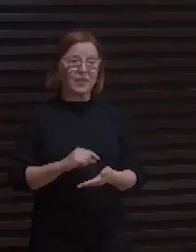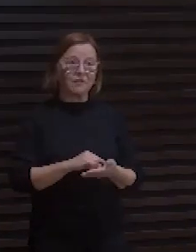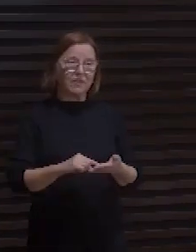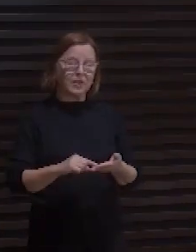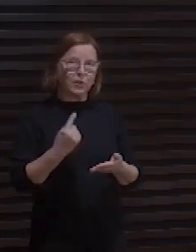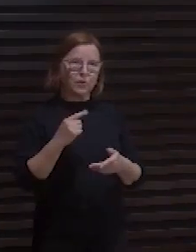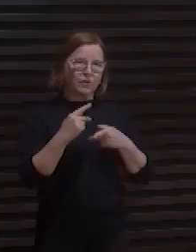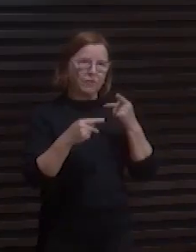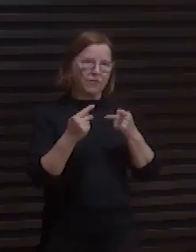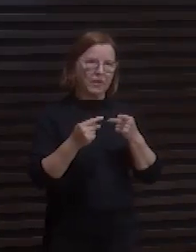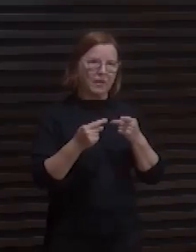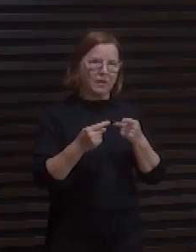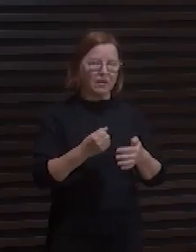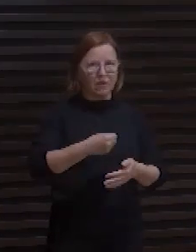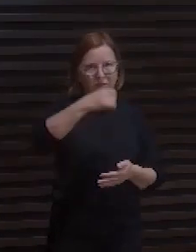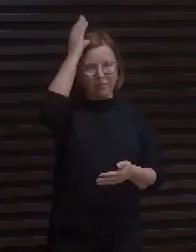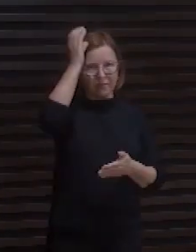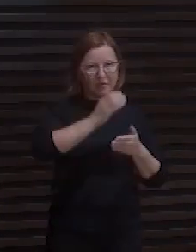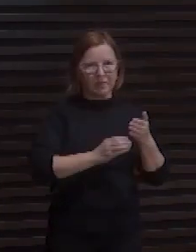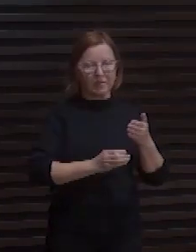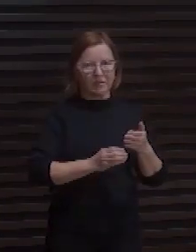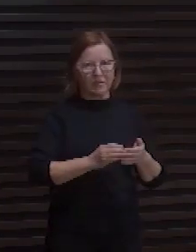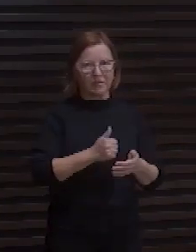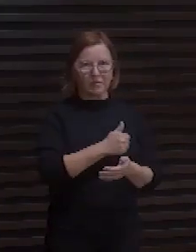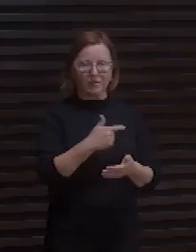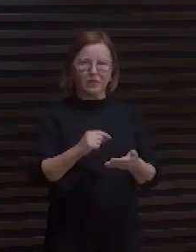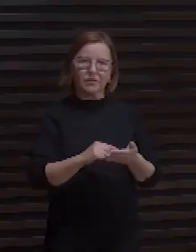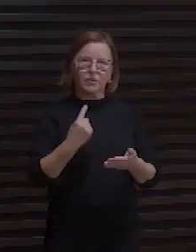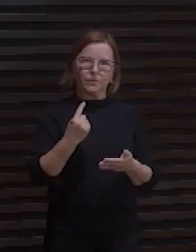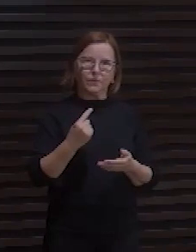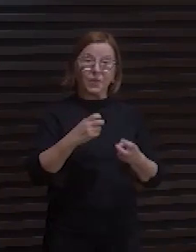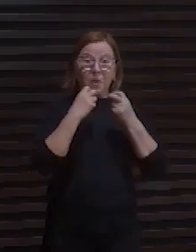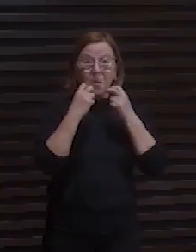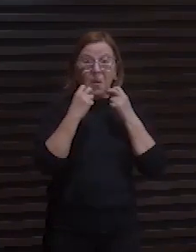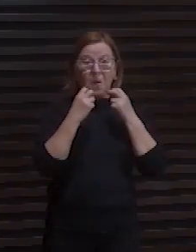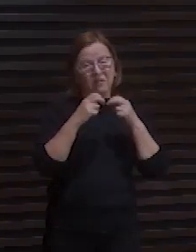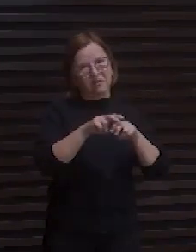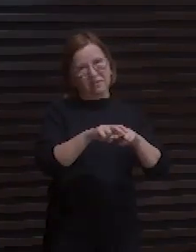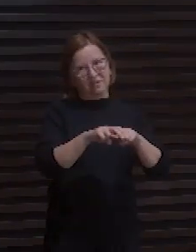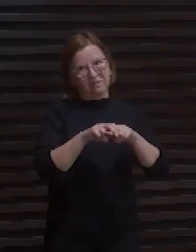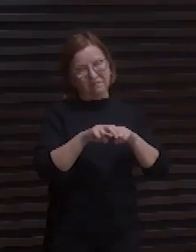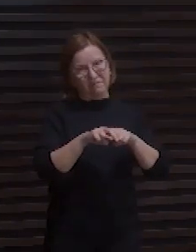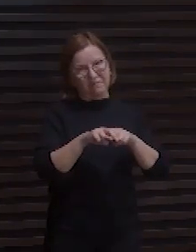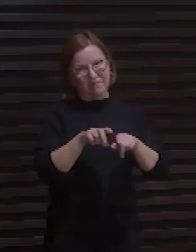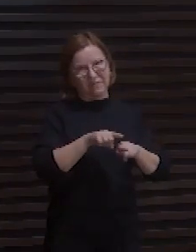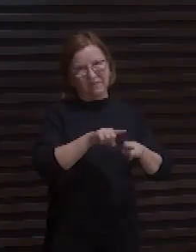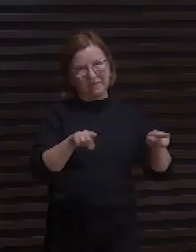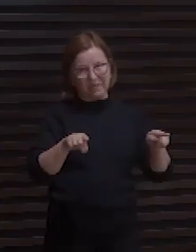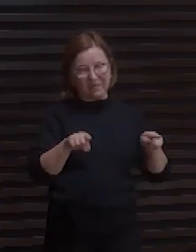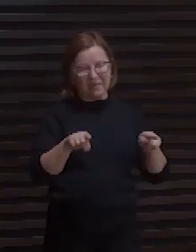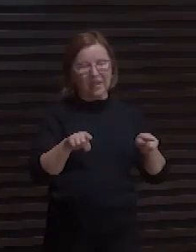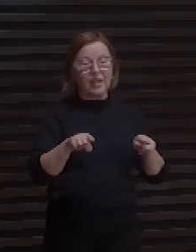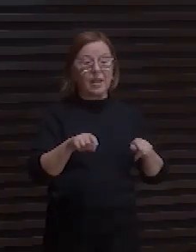começa, Romanos 12, 1. Rogo-vos, pois, irmãos, pelas misericórdias de